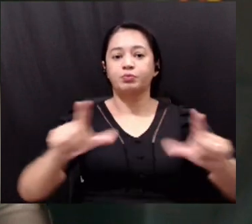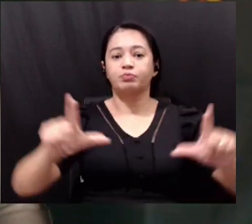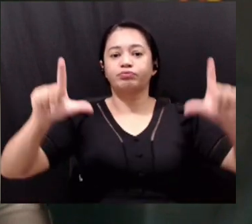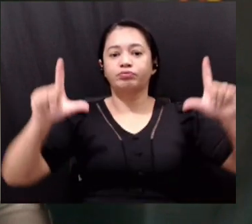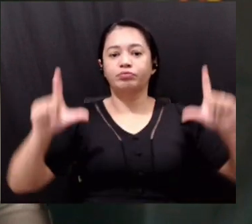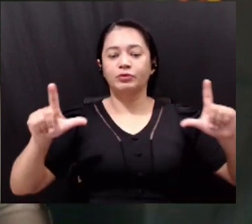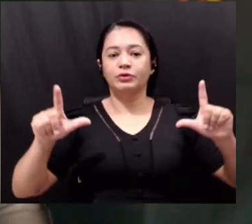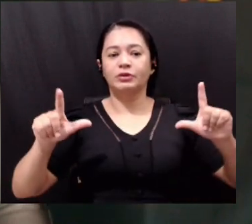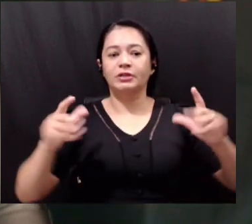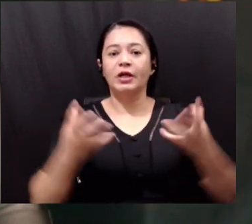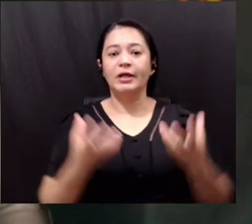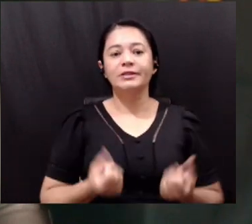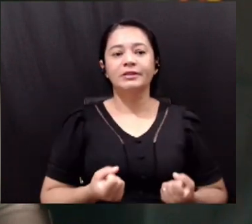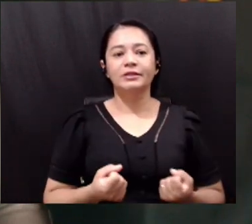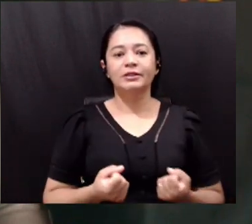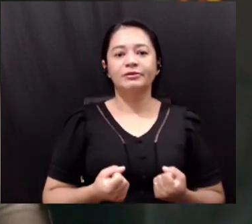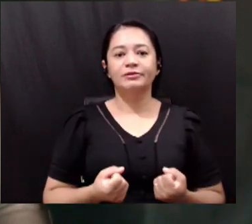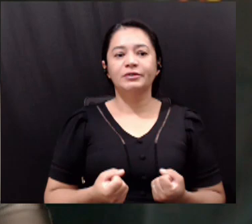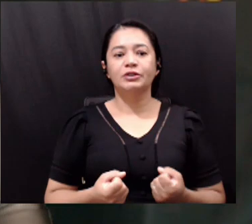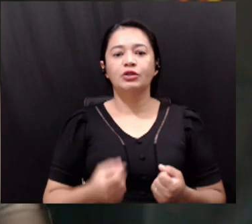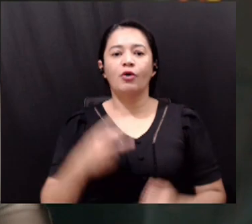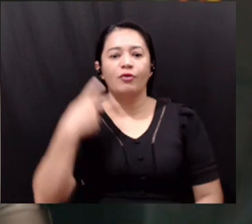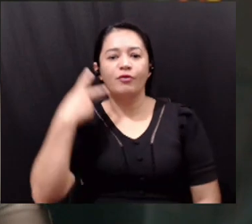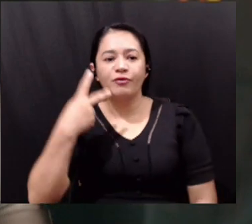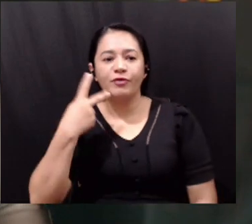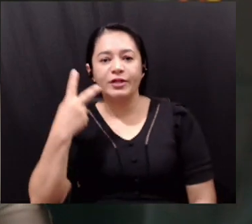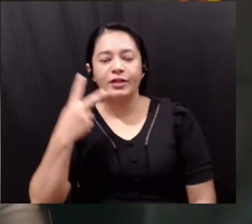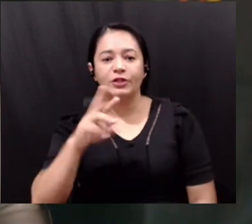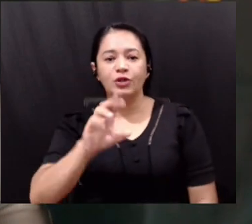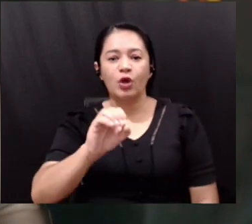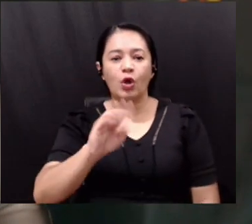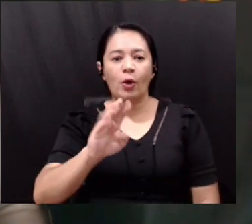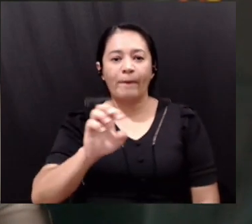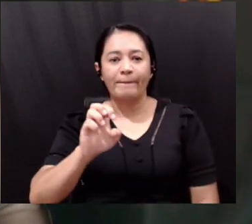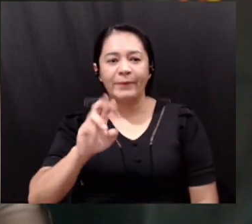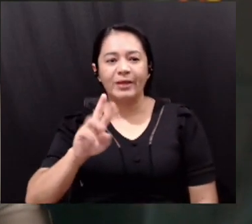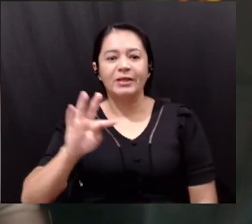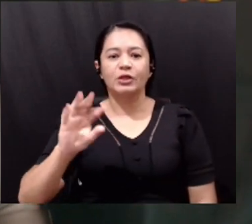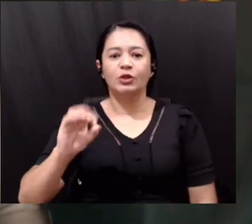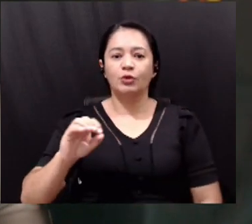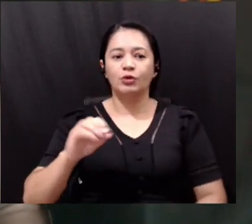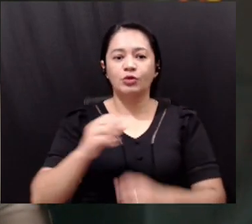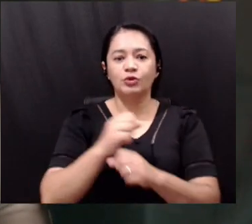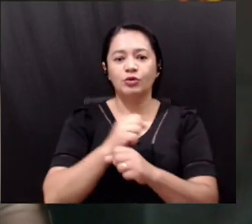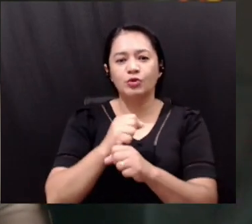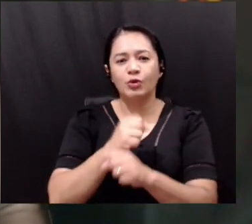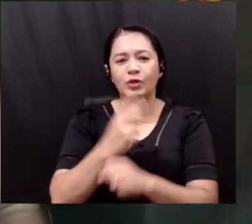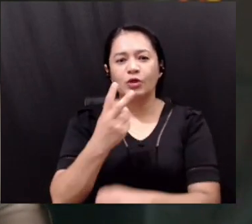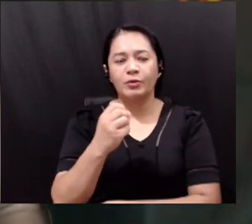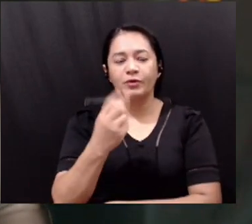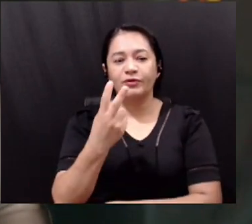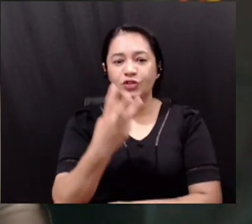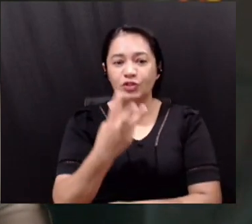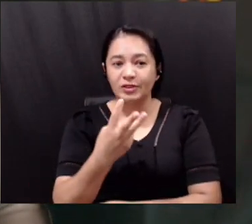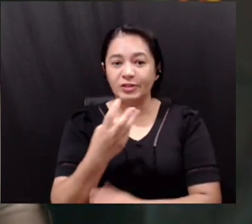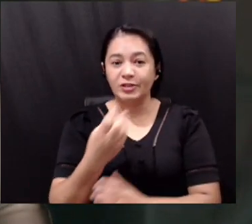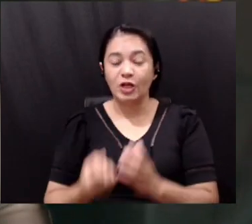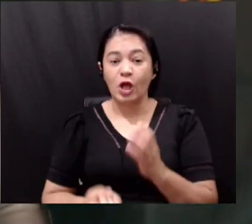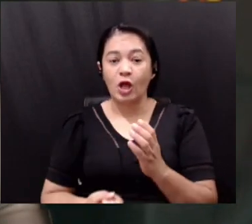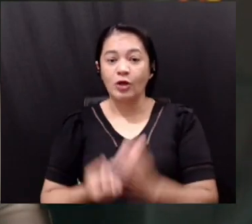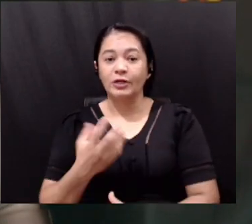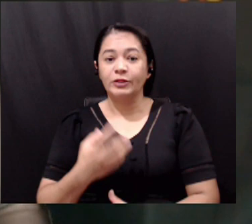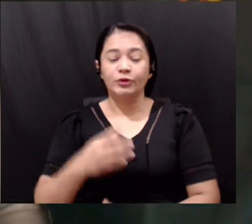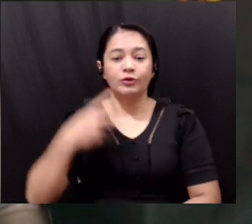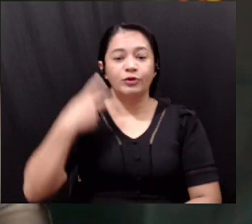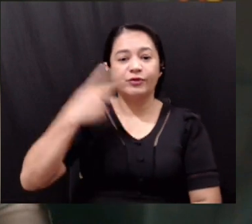vereador Roberto Alves ao projeto de lei 318 de 2023, de autoria do vereador Eduardo Magoga, que prevê a